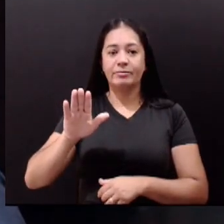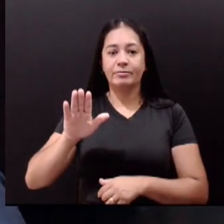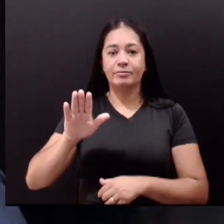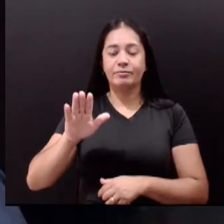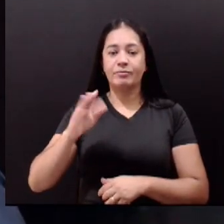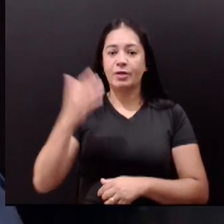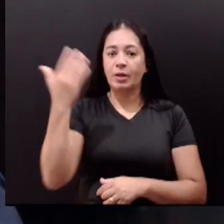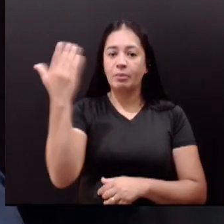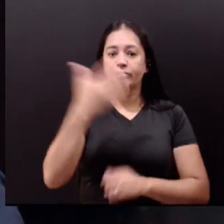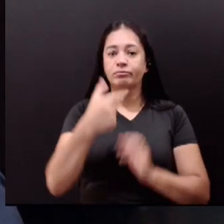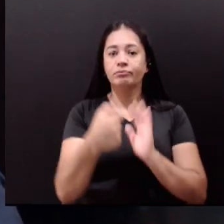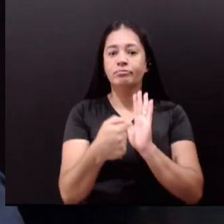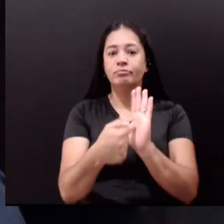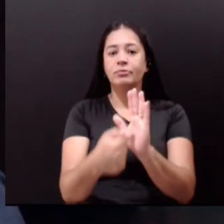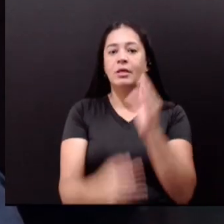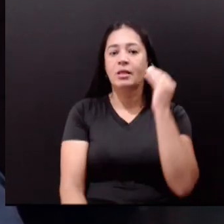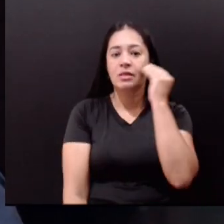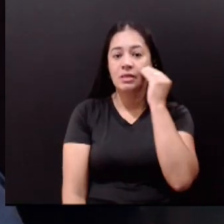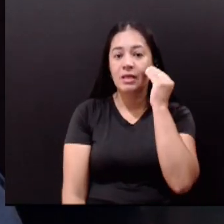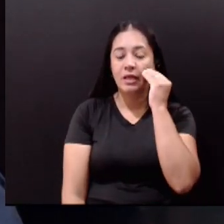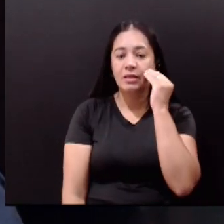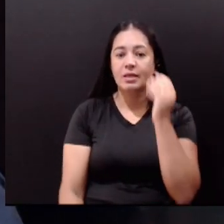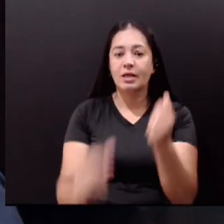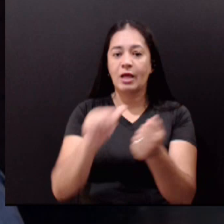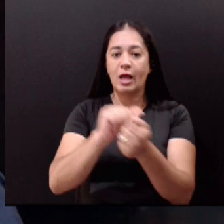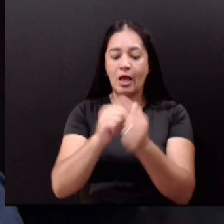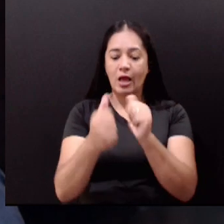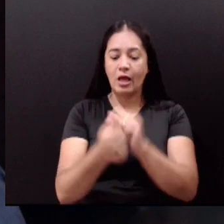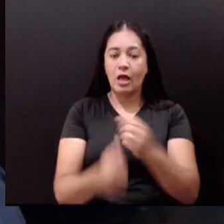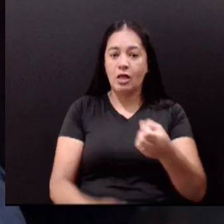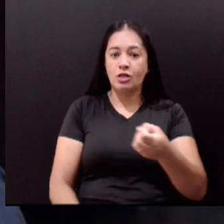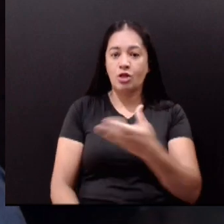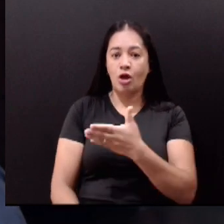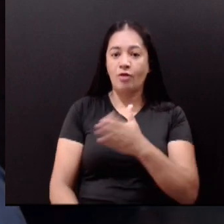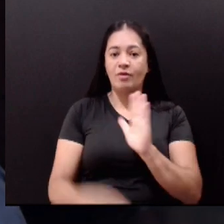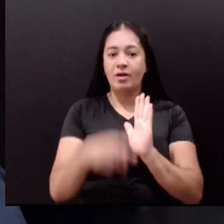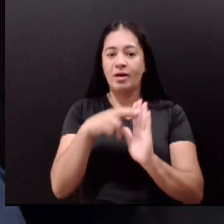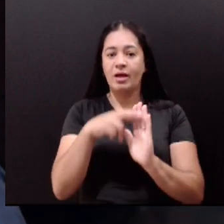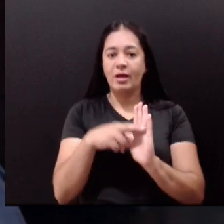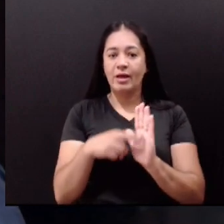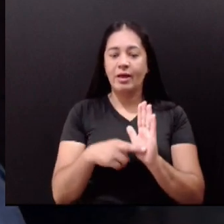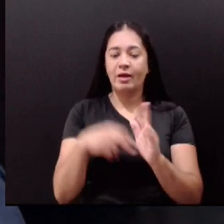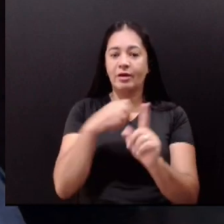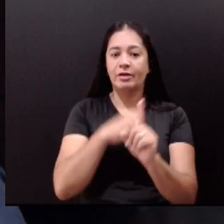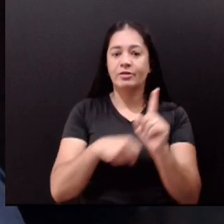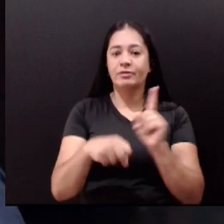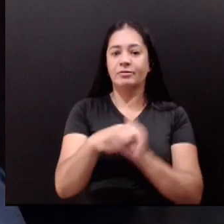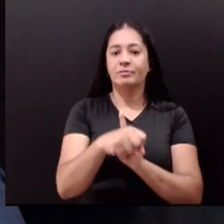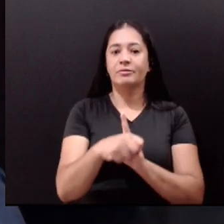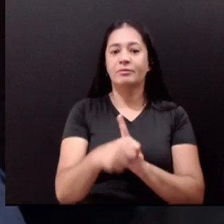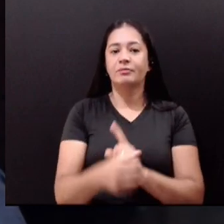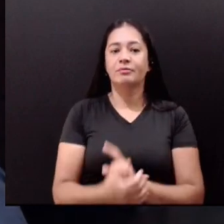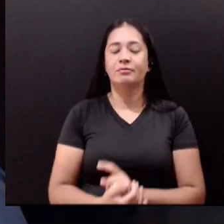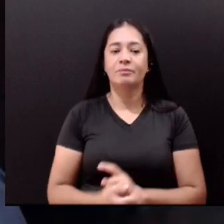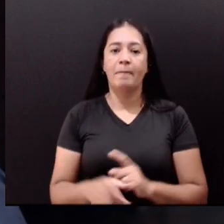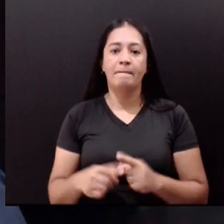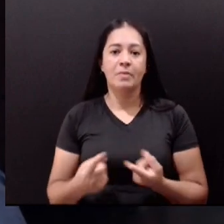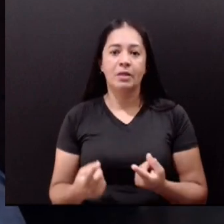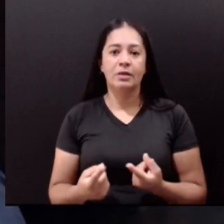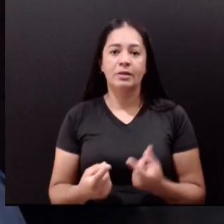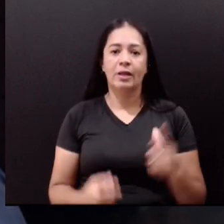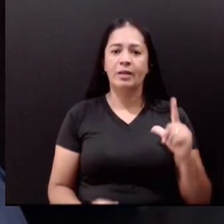tentando se adequar às novas regras sociais, né. existem diversas leis. Eu vou citar